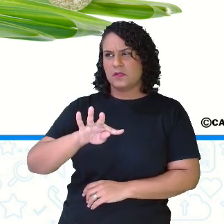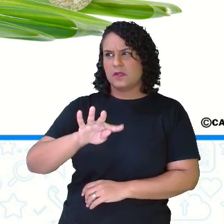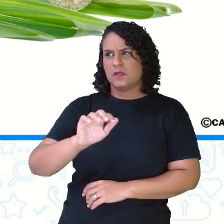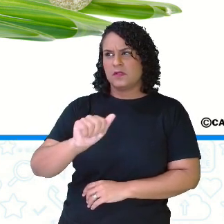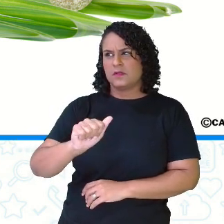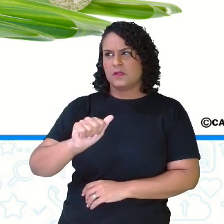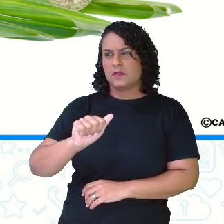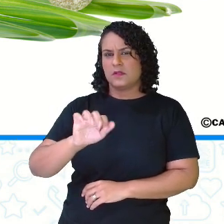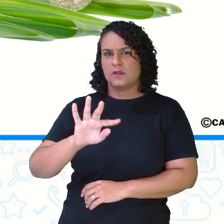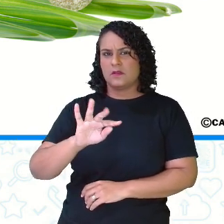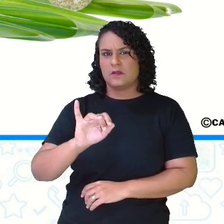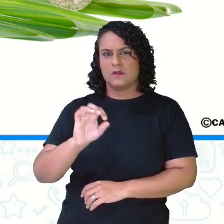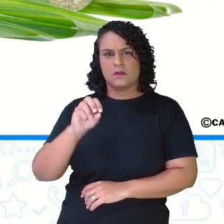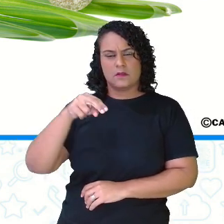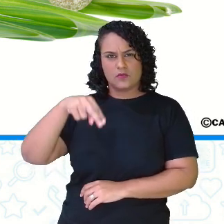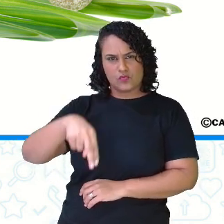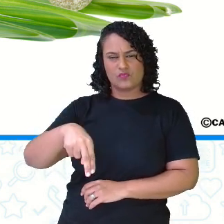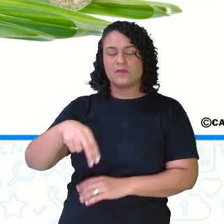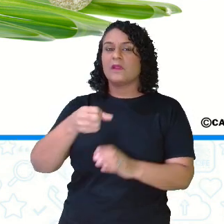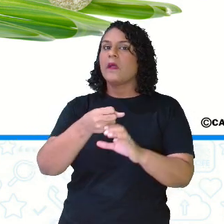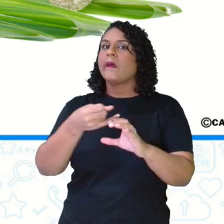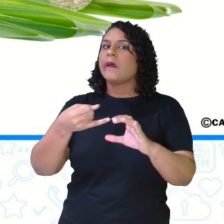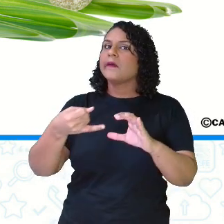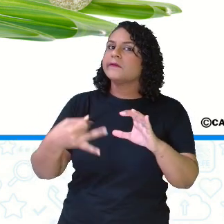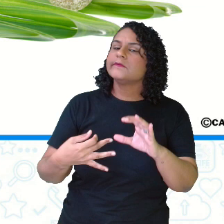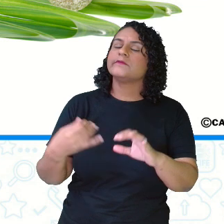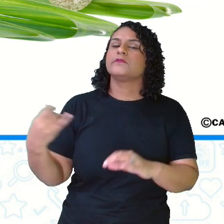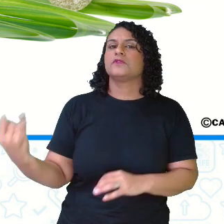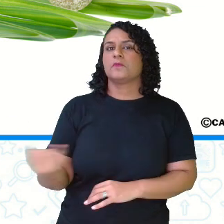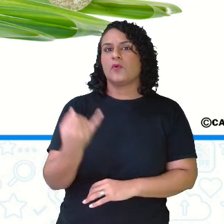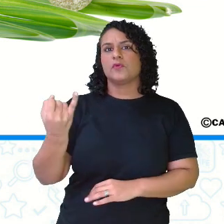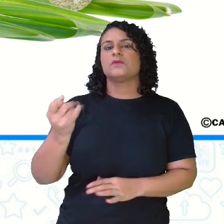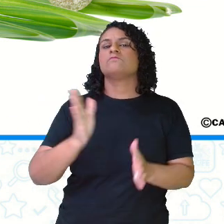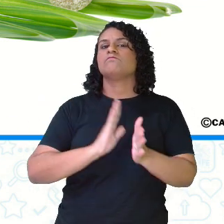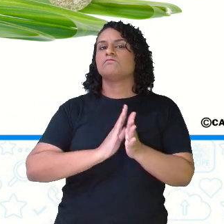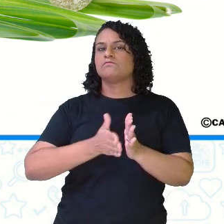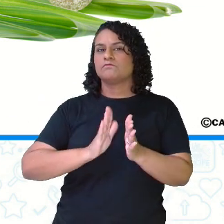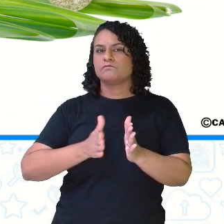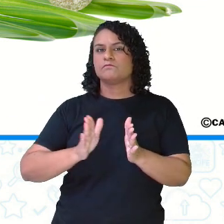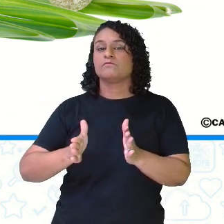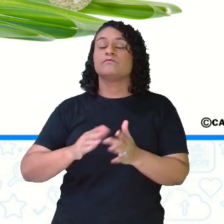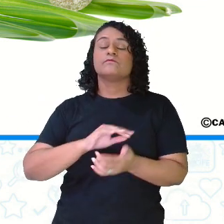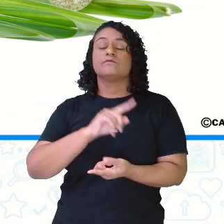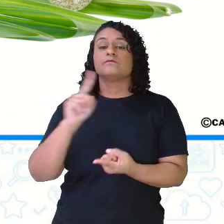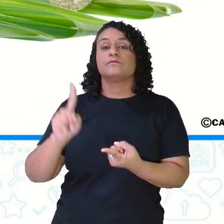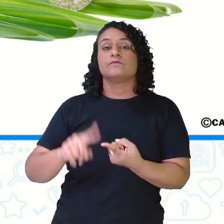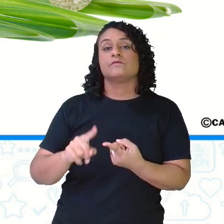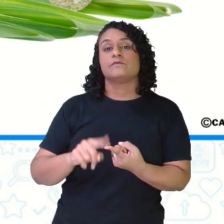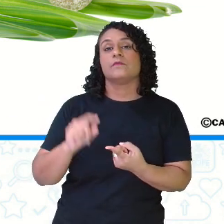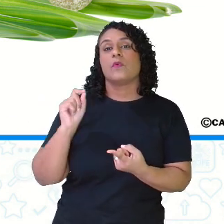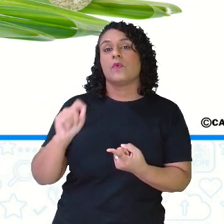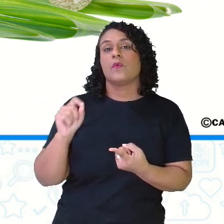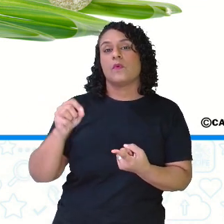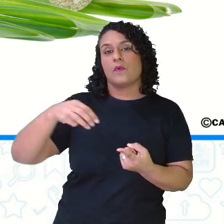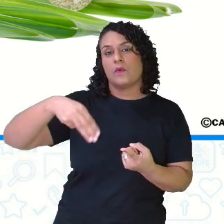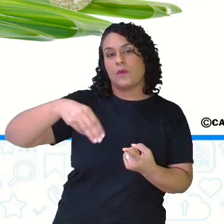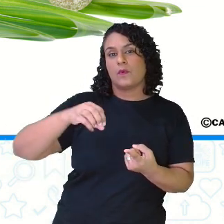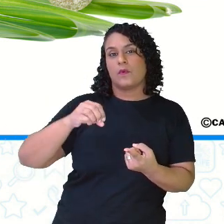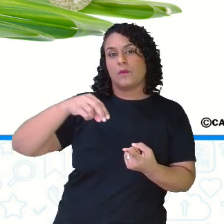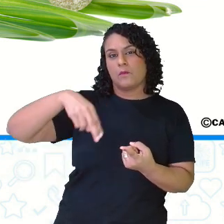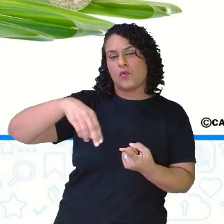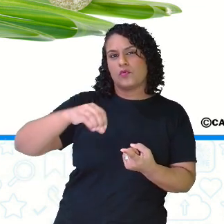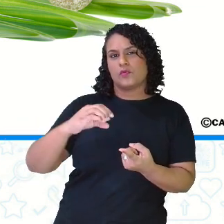E aí nós tínhamos características importantes aí nesse processo. Primeiro que era uma